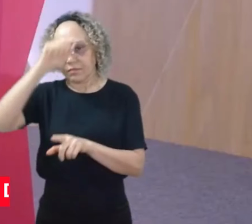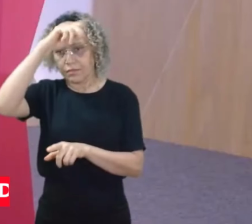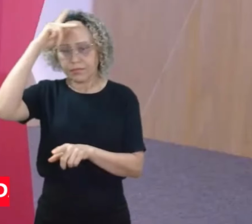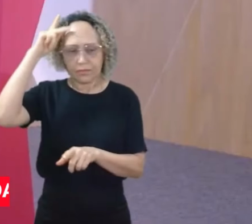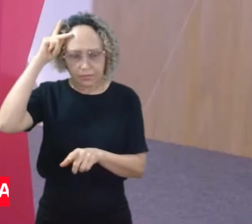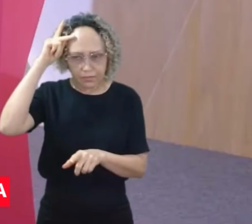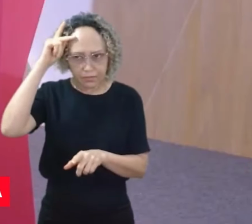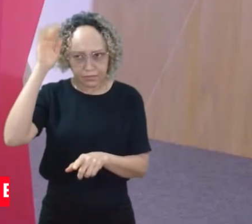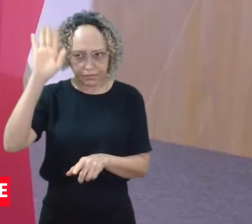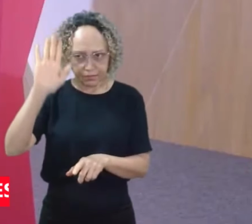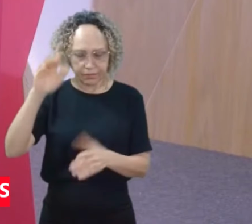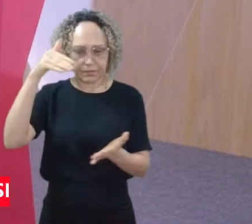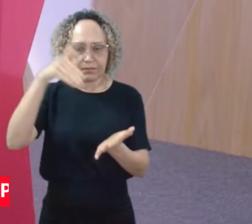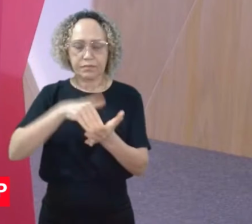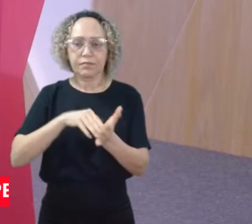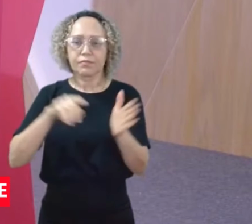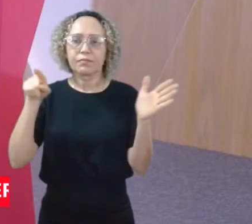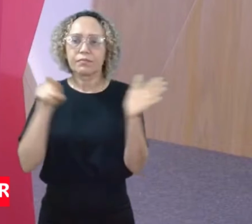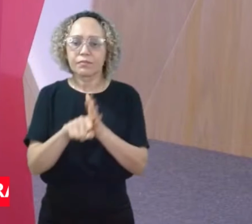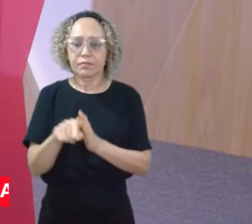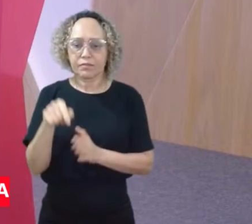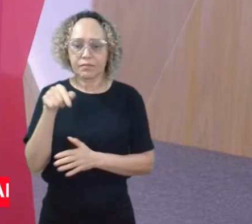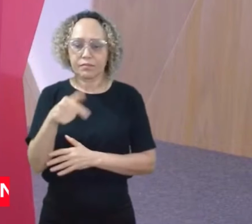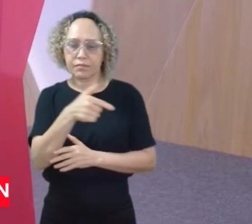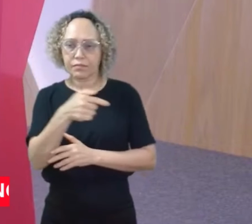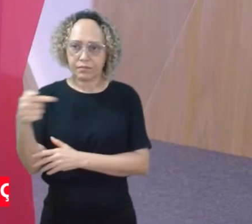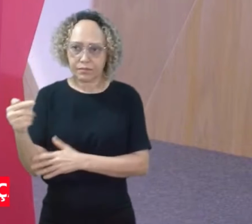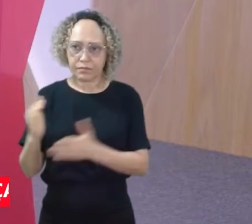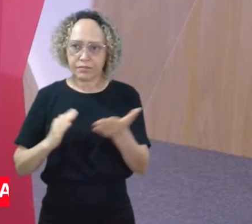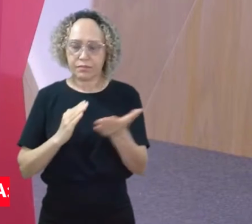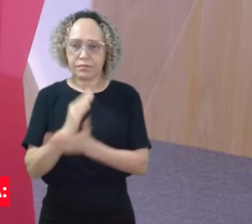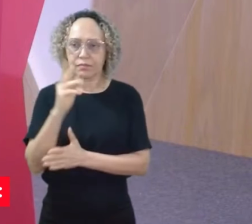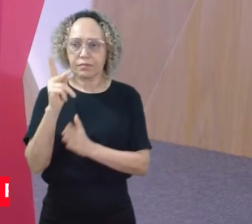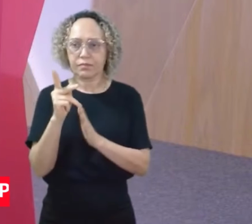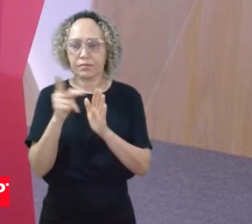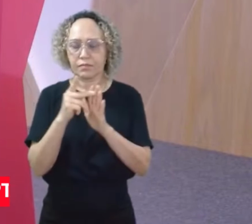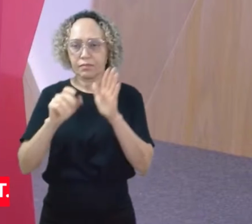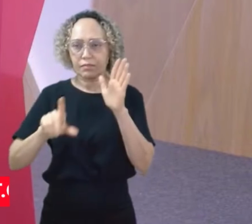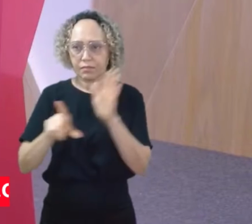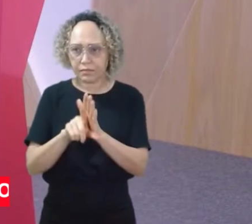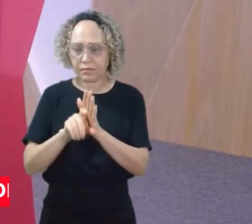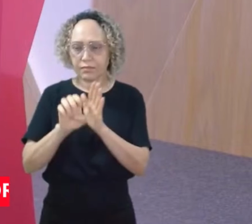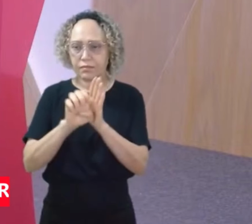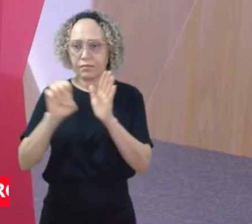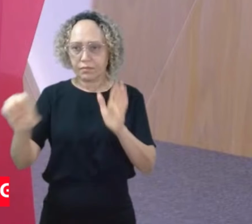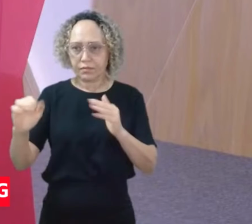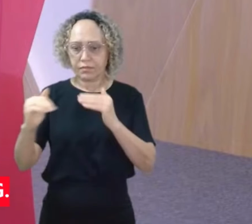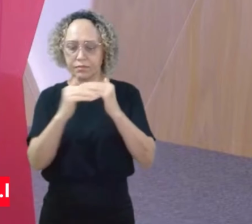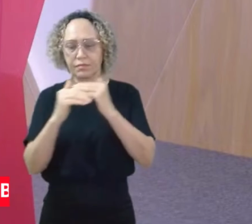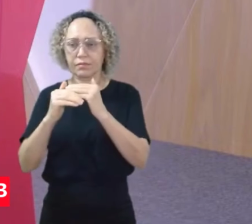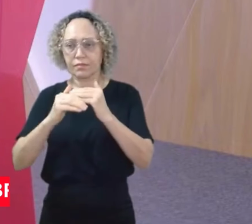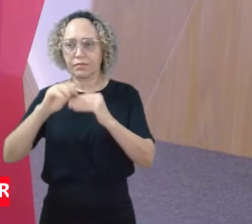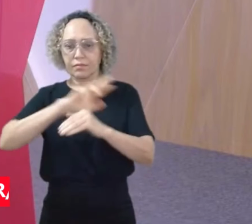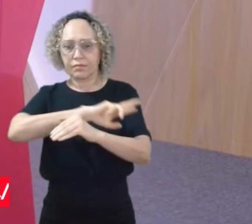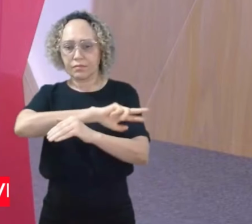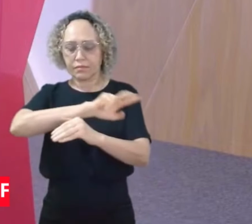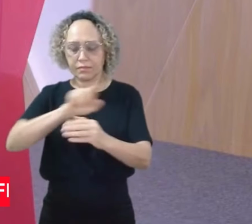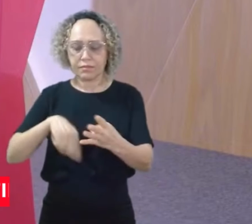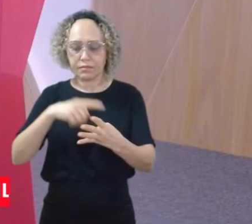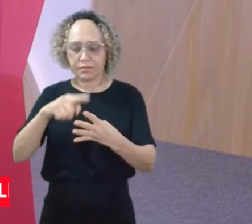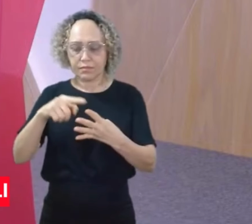última pergunta. Nessa semana foi aprovado em primeiro turno o PL do Estatuto da Igualdade Racial, que é uma iniciativa aí de 4 parlamentares,